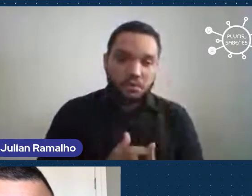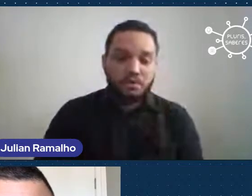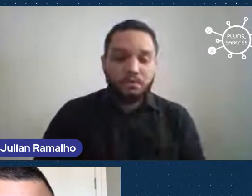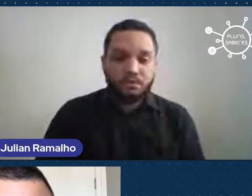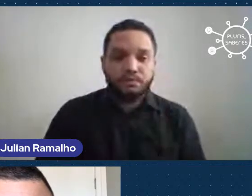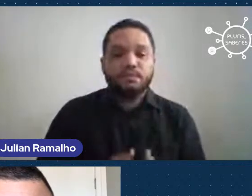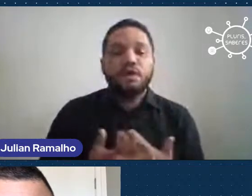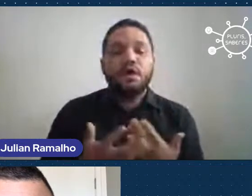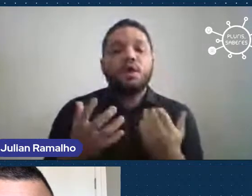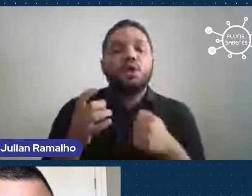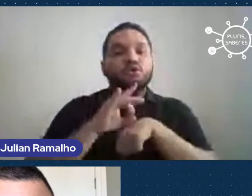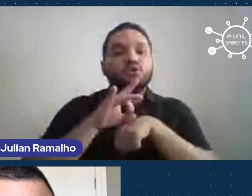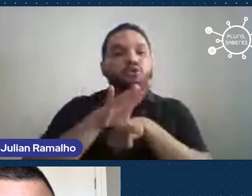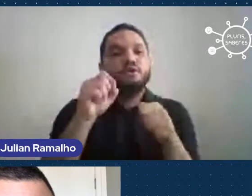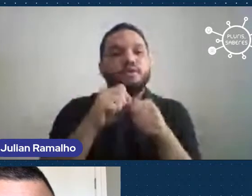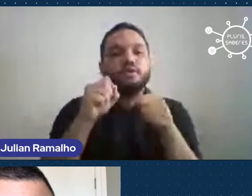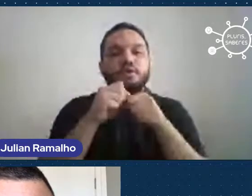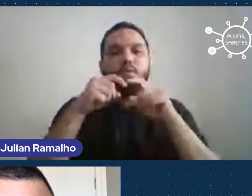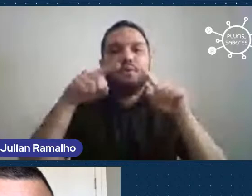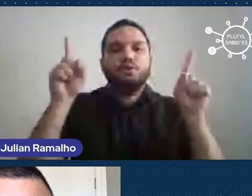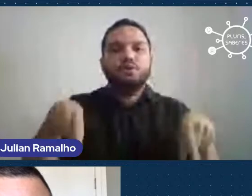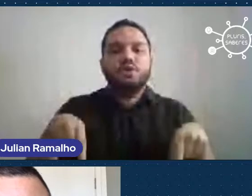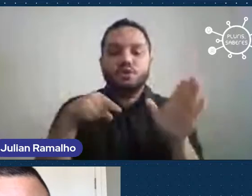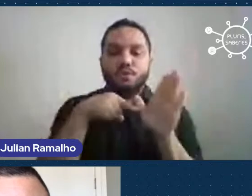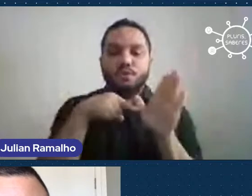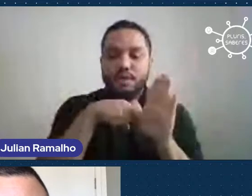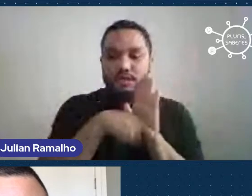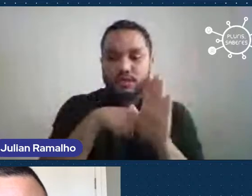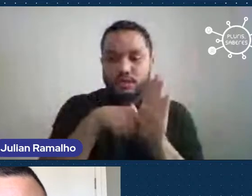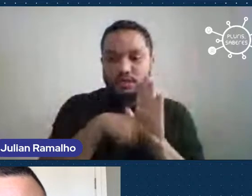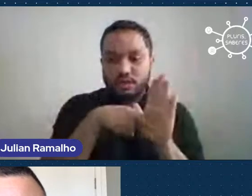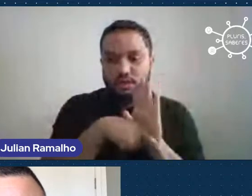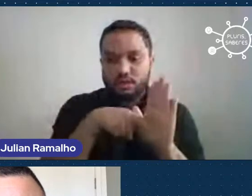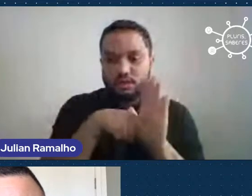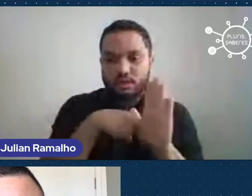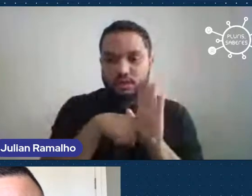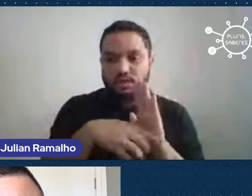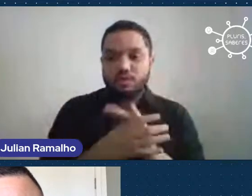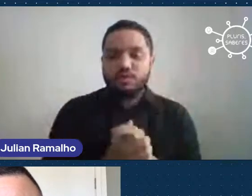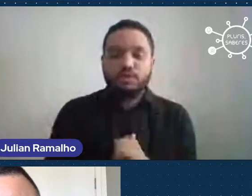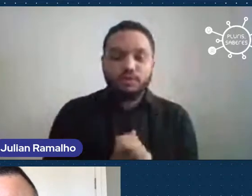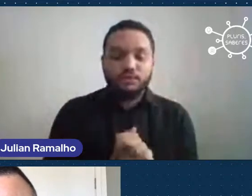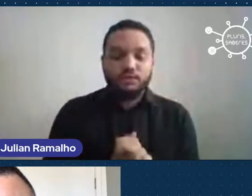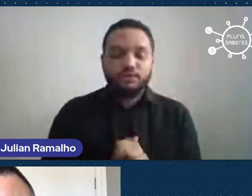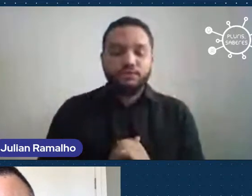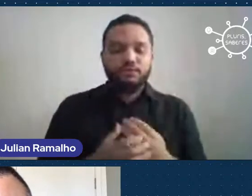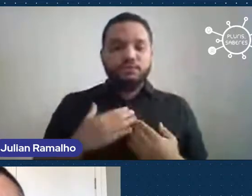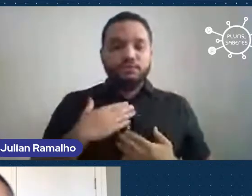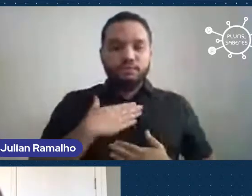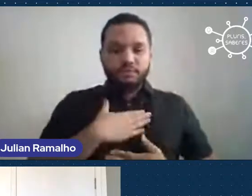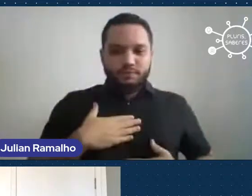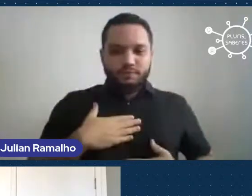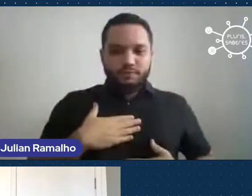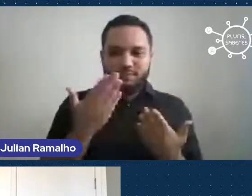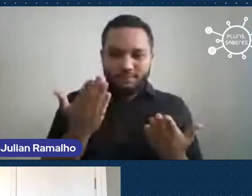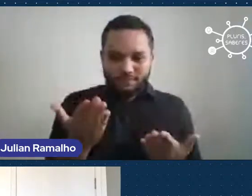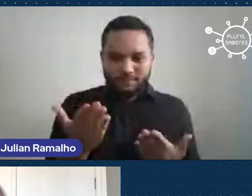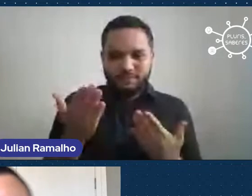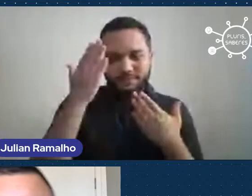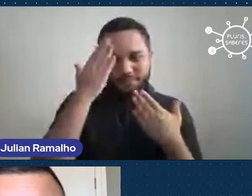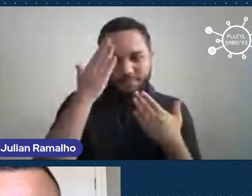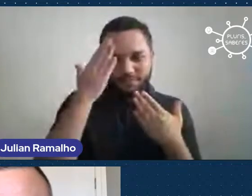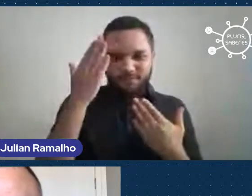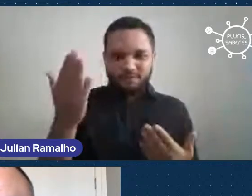para a Elaboração de Projetos de Pesquisa. E aí, eu gostaria muito de agradecer ao professor Messias Jeb mais